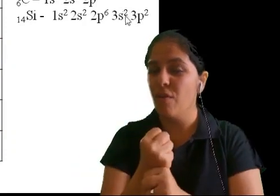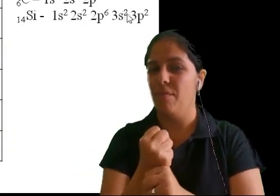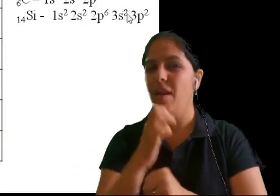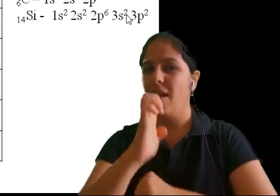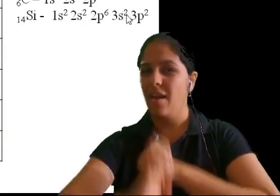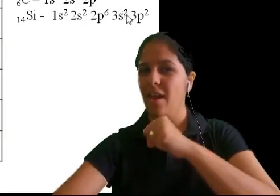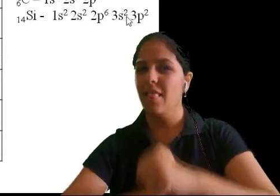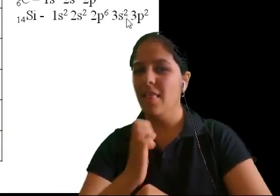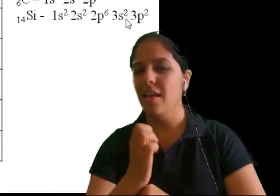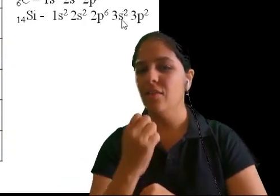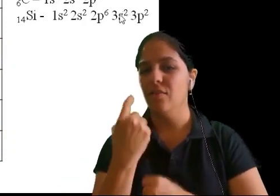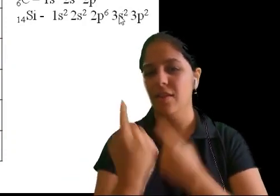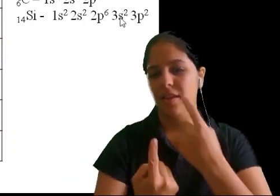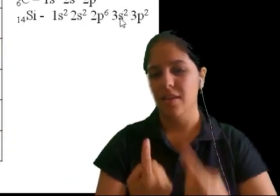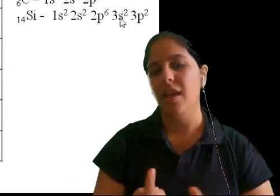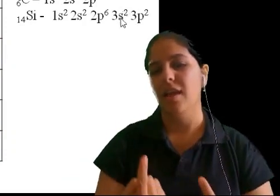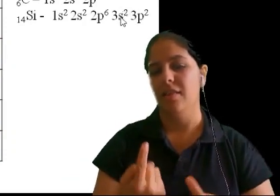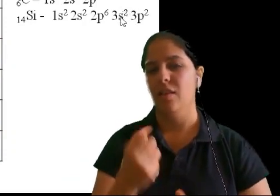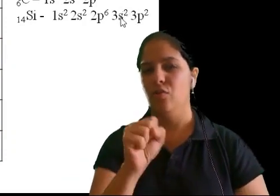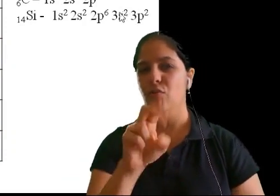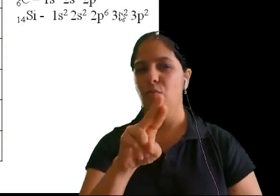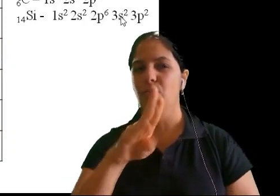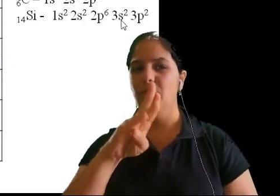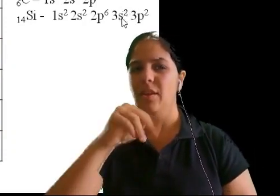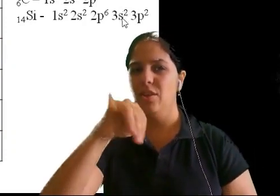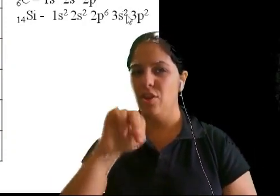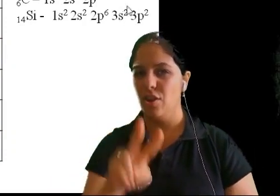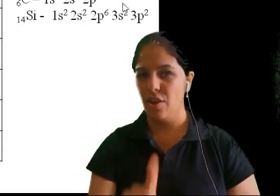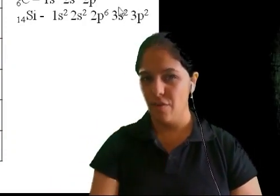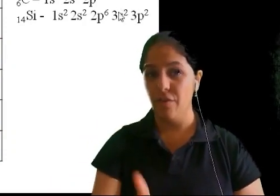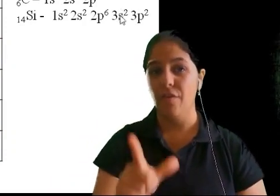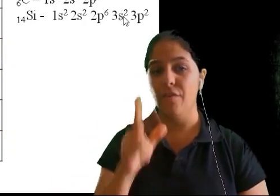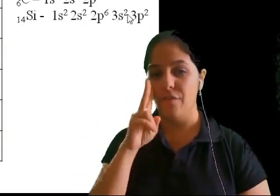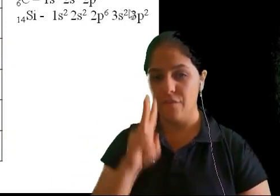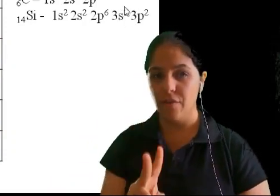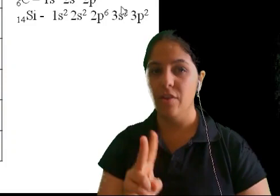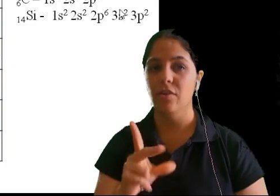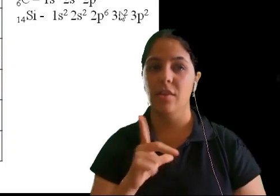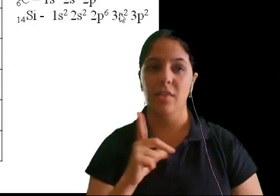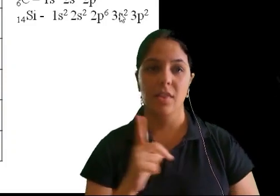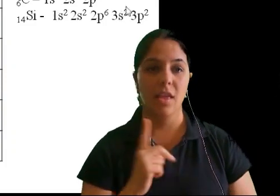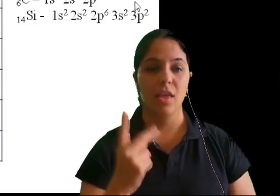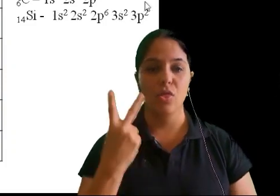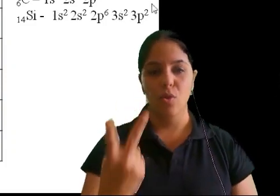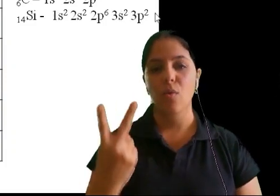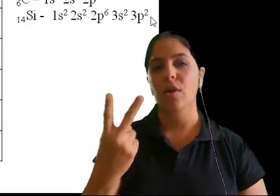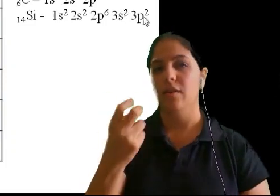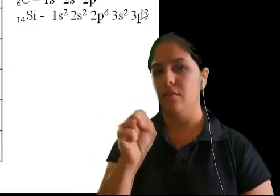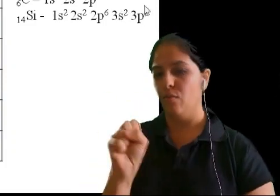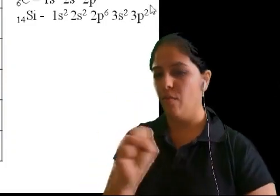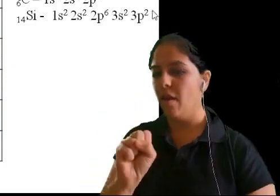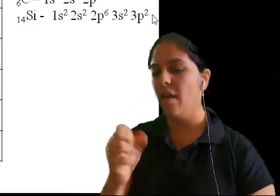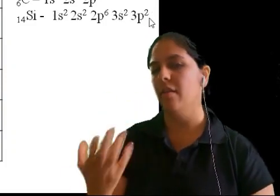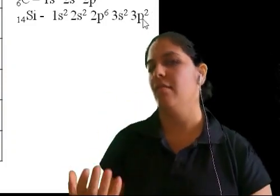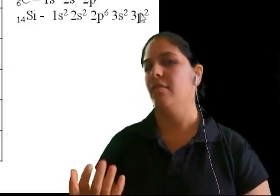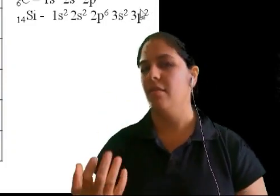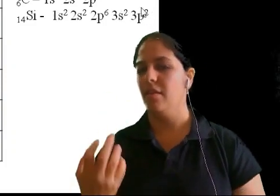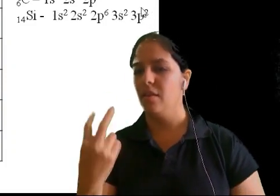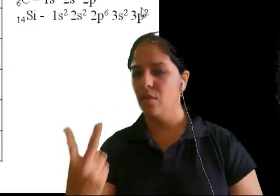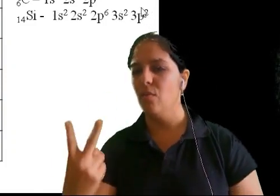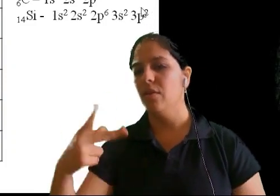somar o número de elétrons em cada subnível. Aqui nós temos 2 elétrons no subnível S e 2 elétrons